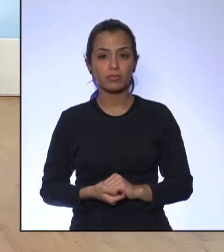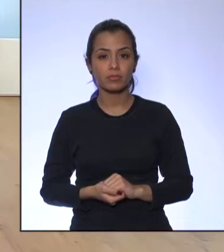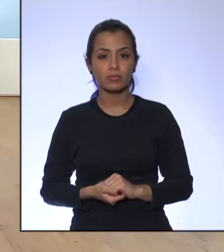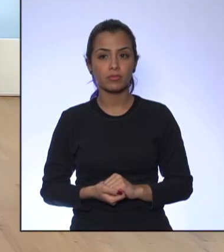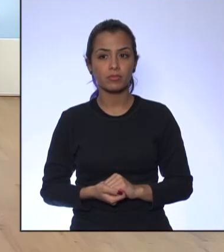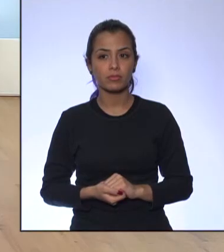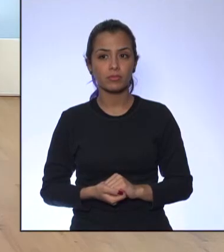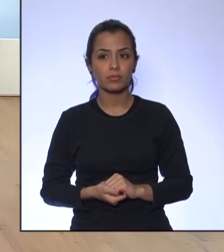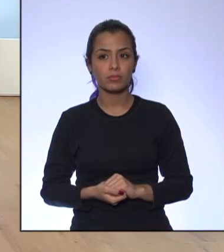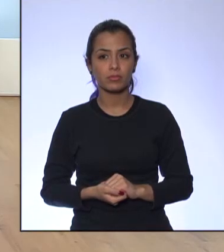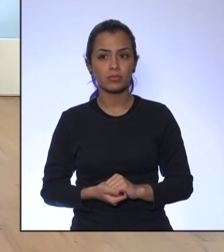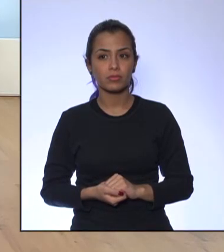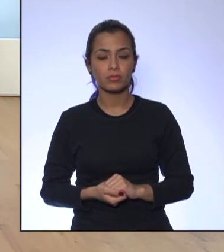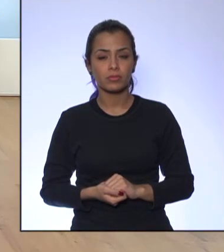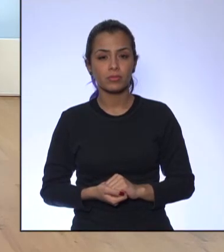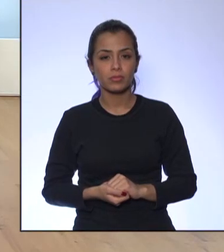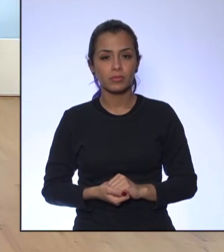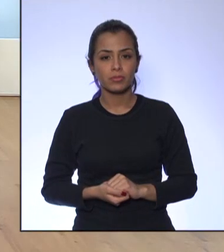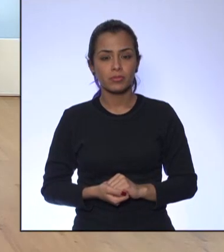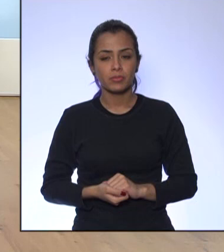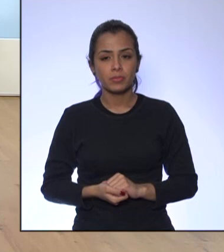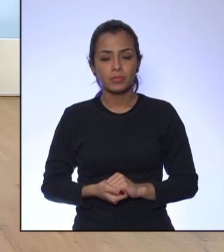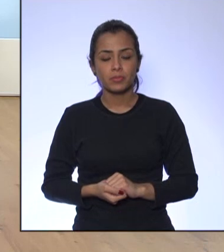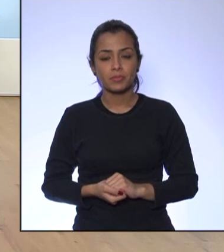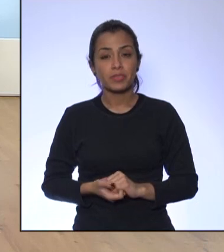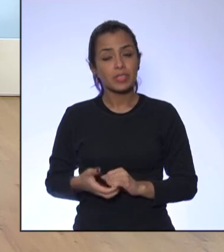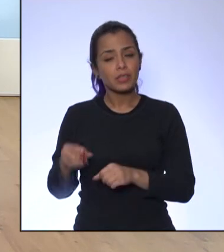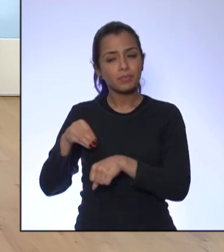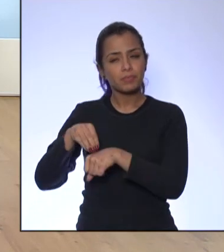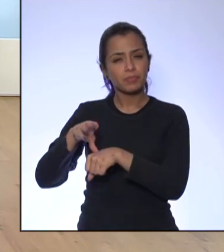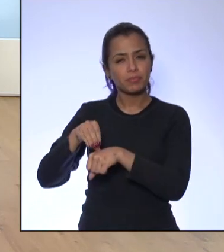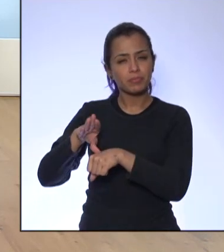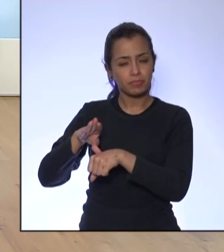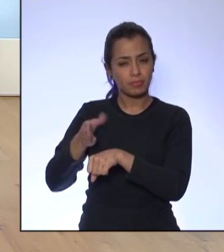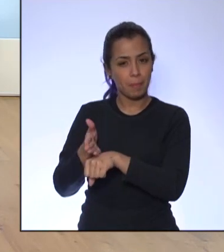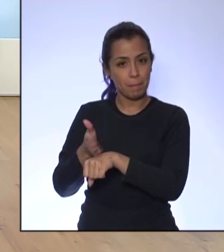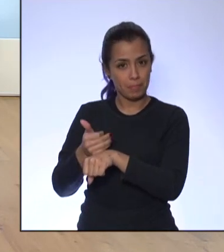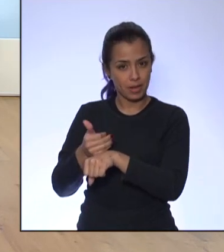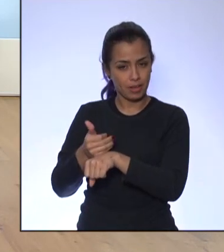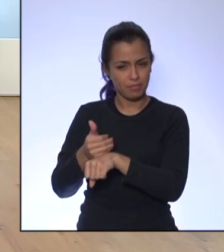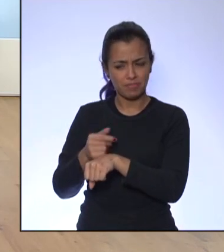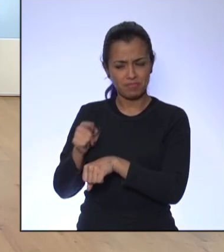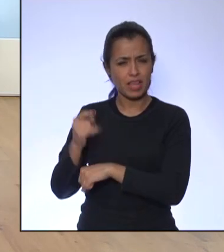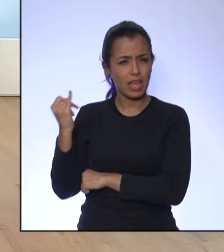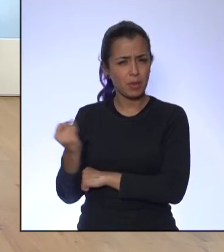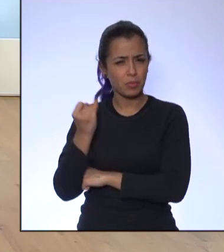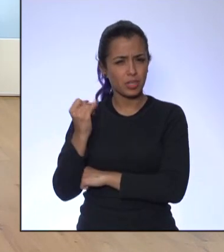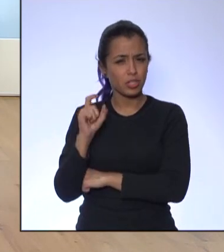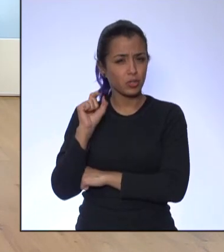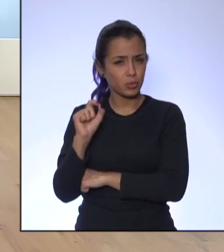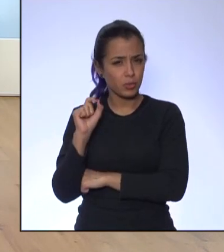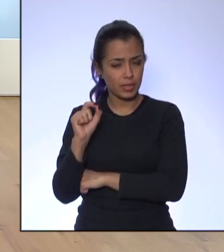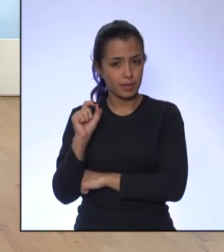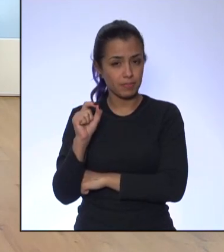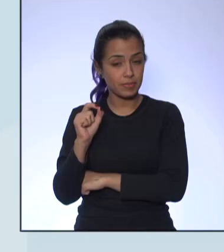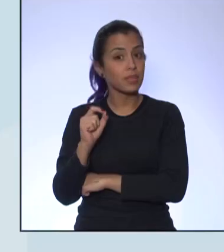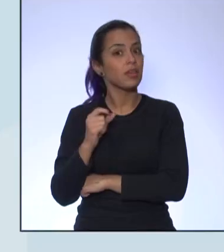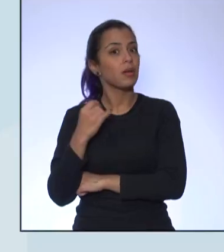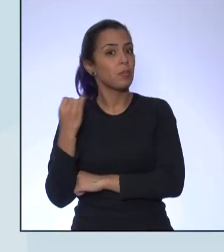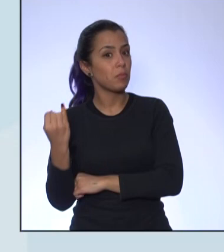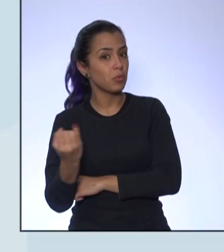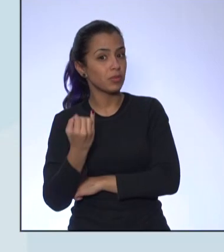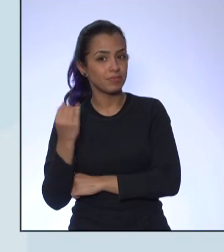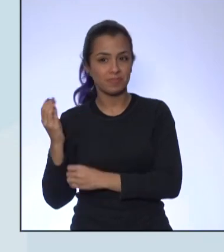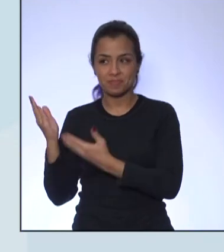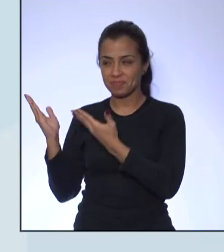aí a gente tem as orientações prévias. Tá? O que seria importante dessas orientações prévias? Então, primeiro, é muito importante que